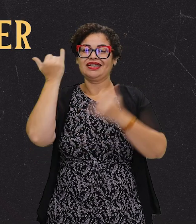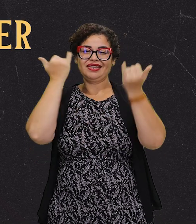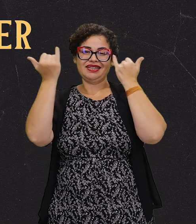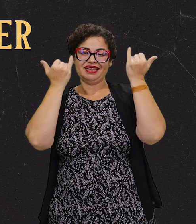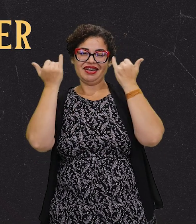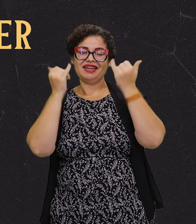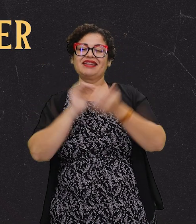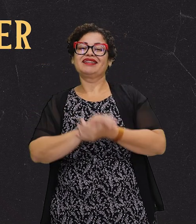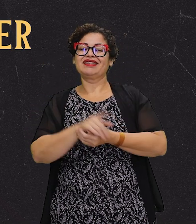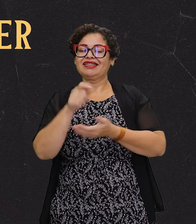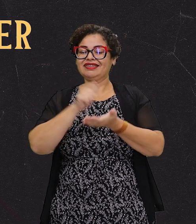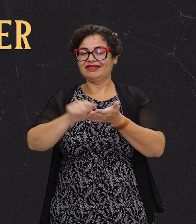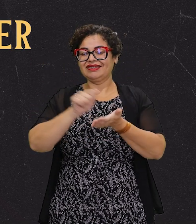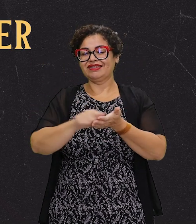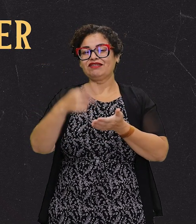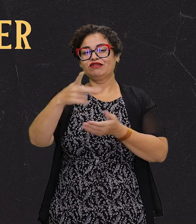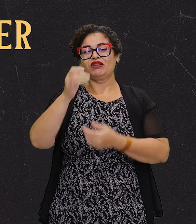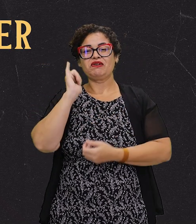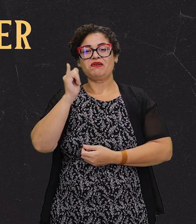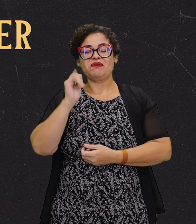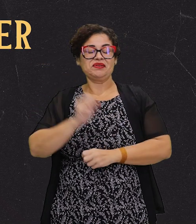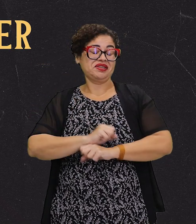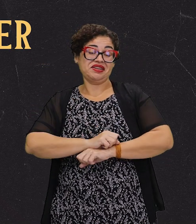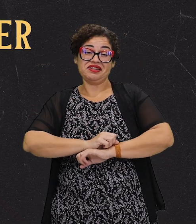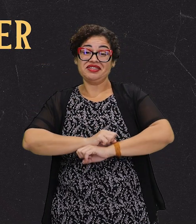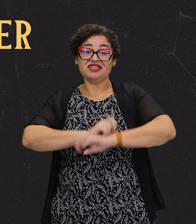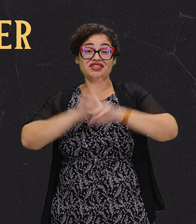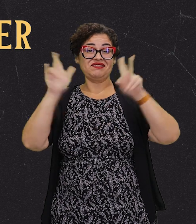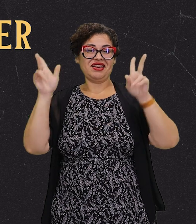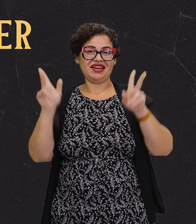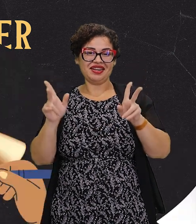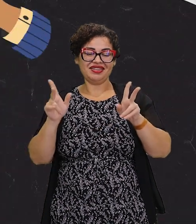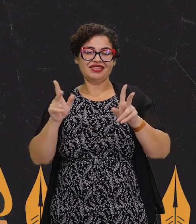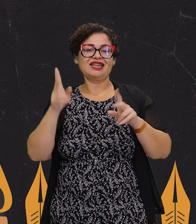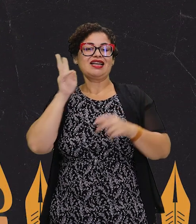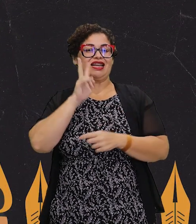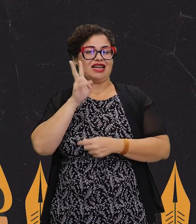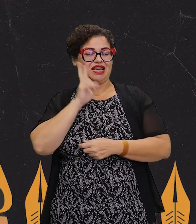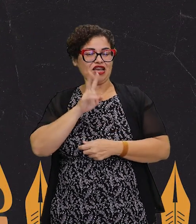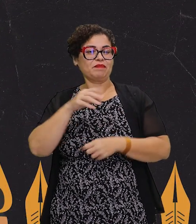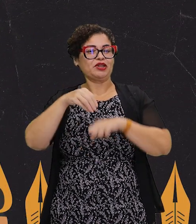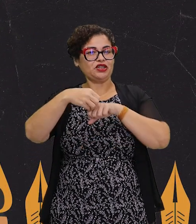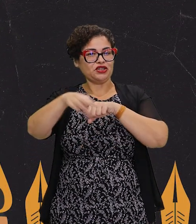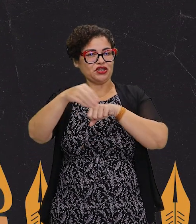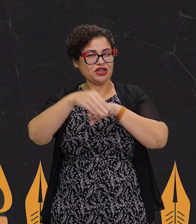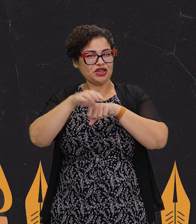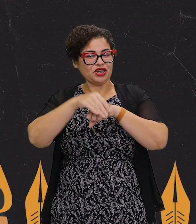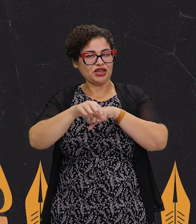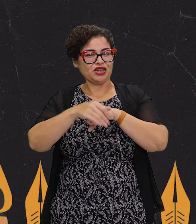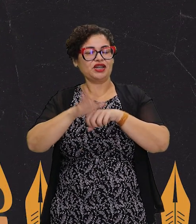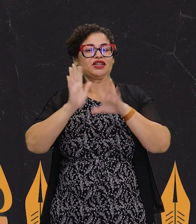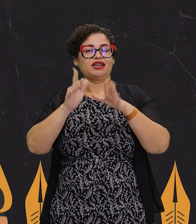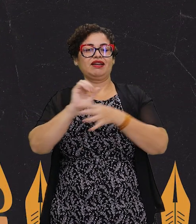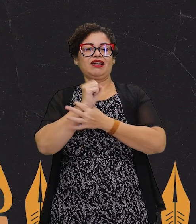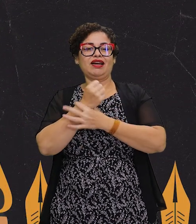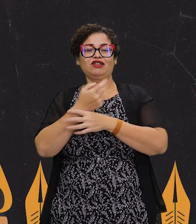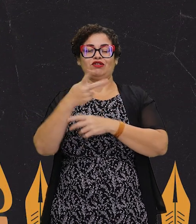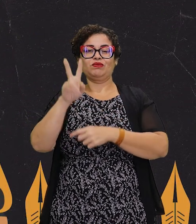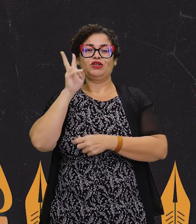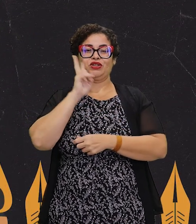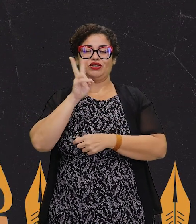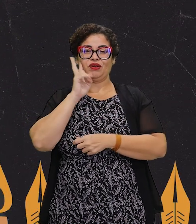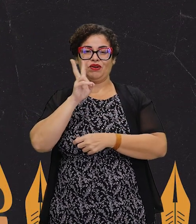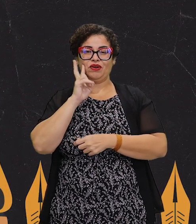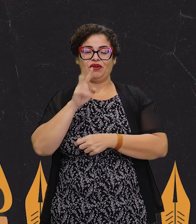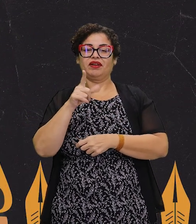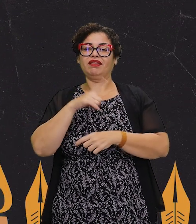imaginações e criatividade para escrever um conto incrível. Lembre-se das seguintes dicas para garantir